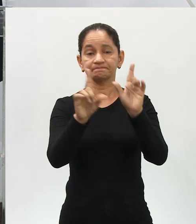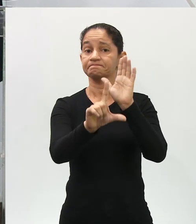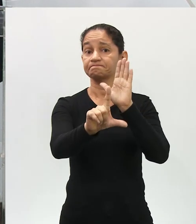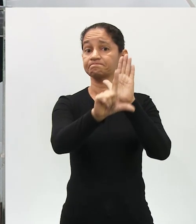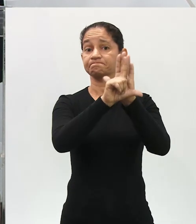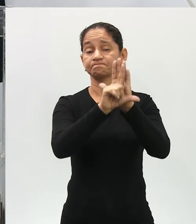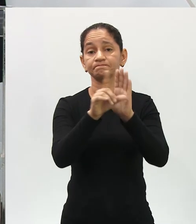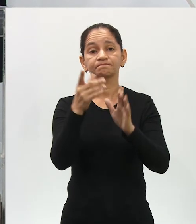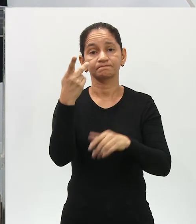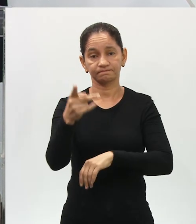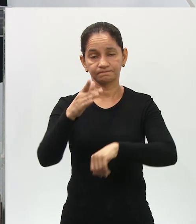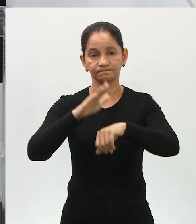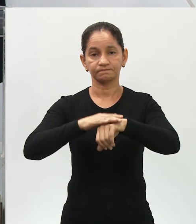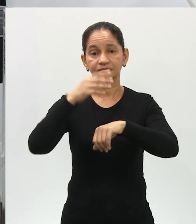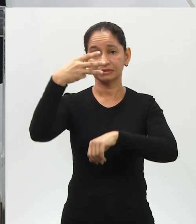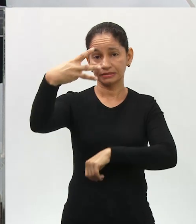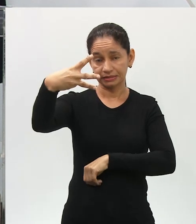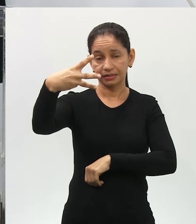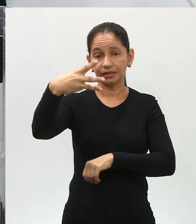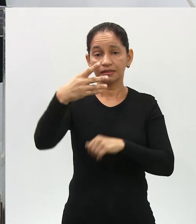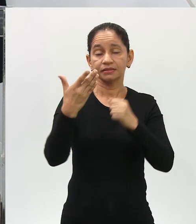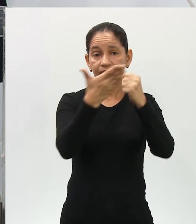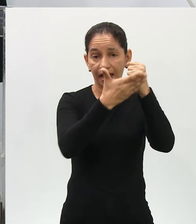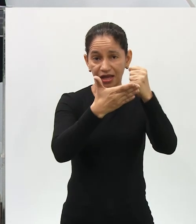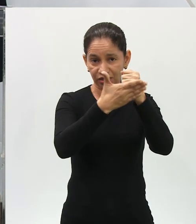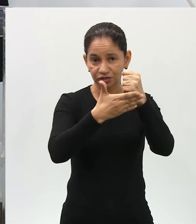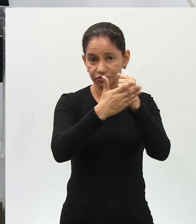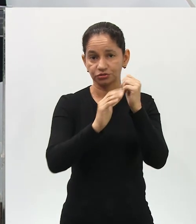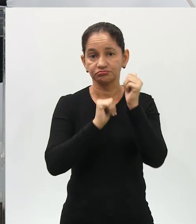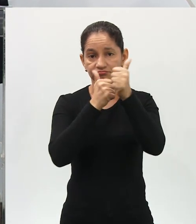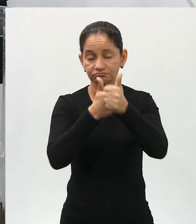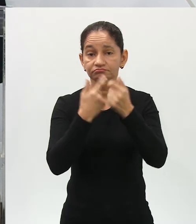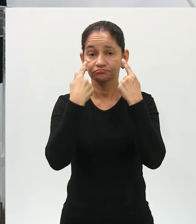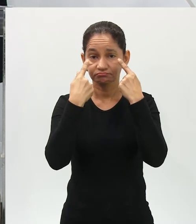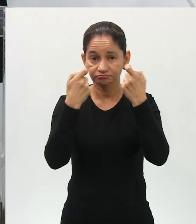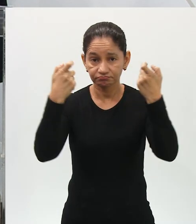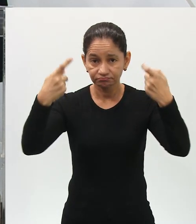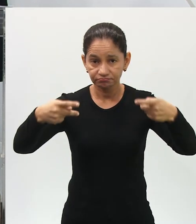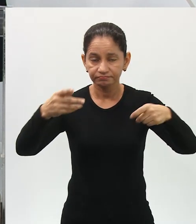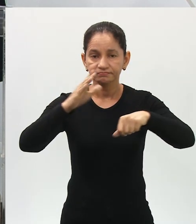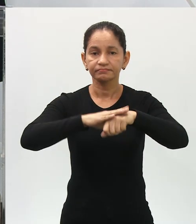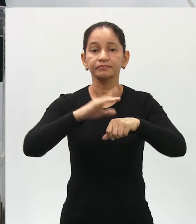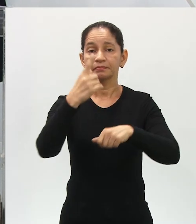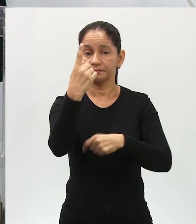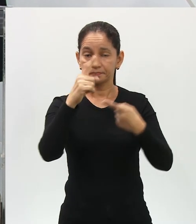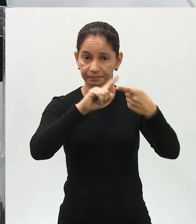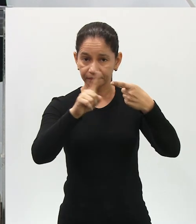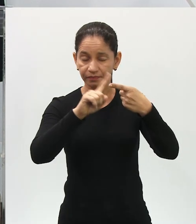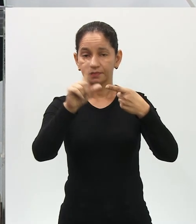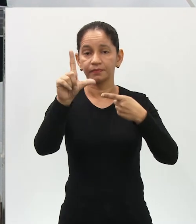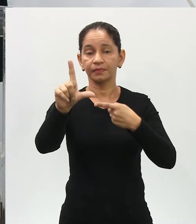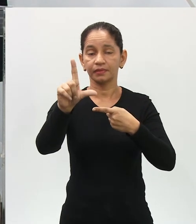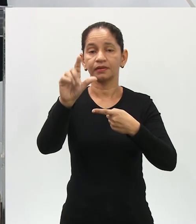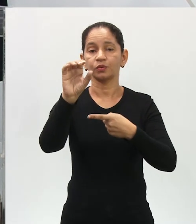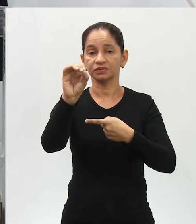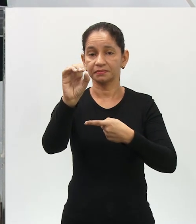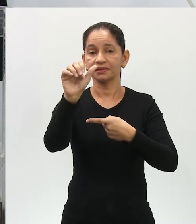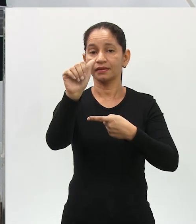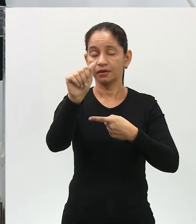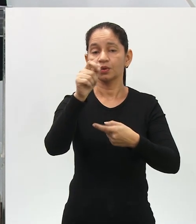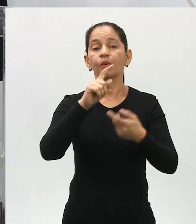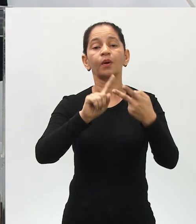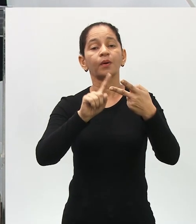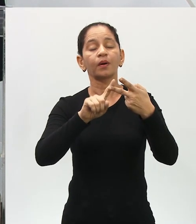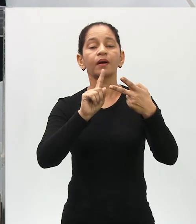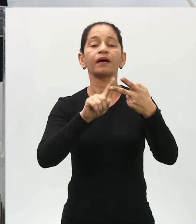Porque no Brasil nós temos então 3 leis orçamentárias que nos interessam, tá? A lei orçamentária anual, a lei